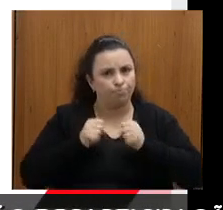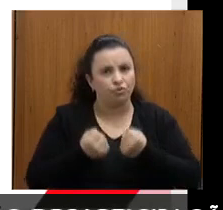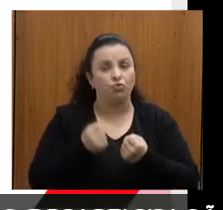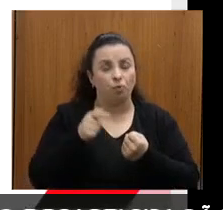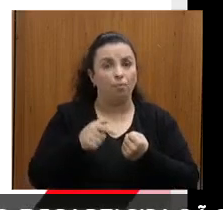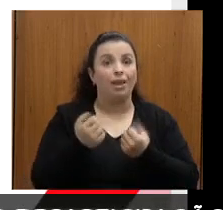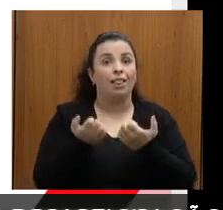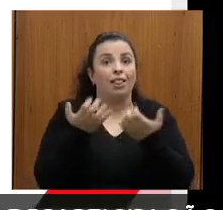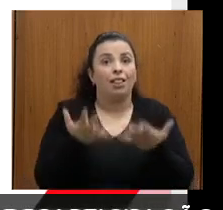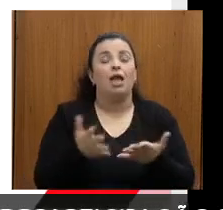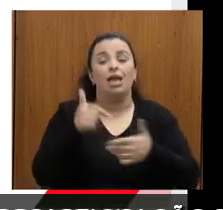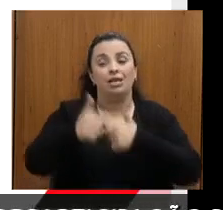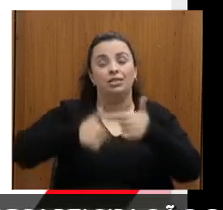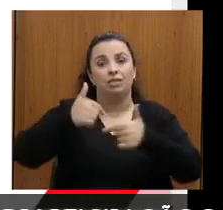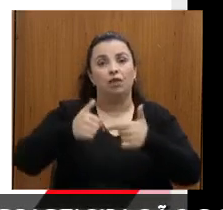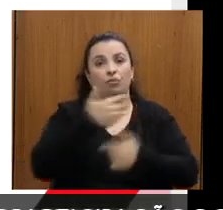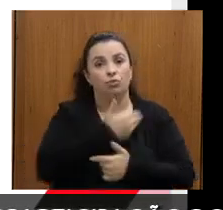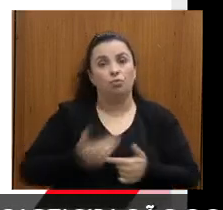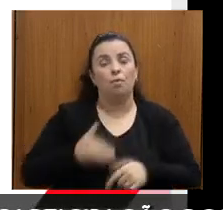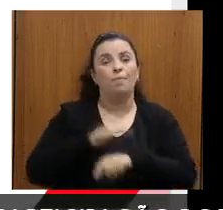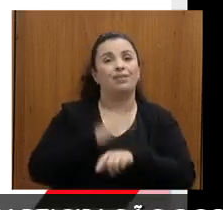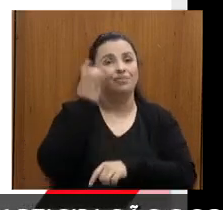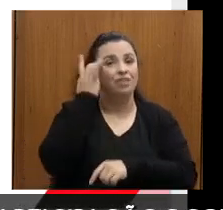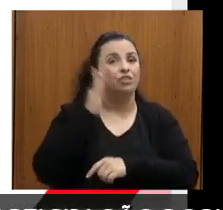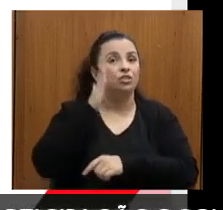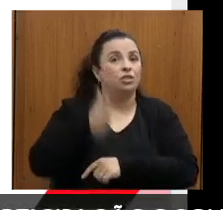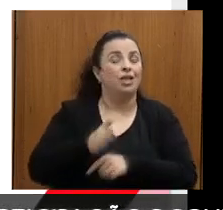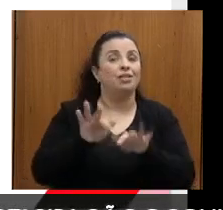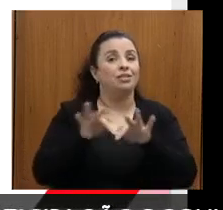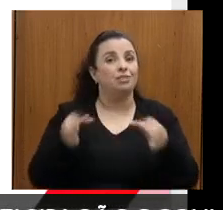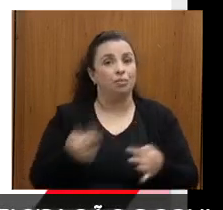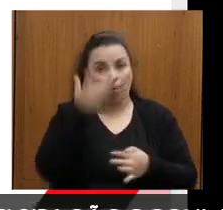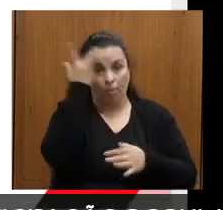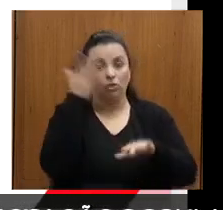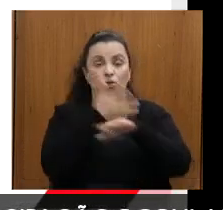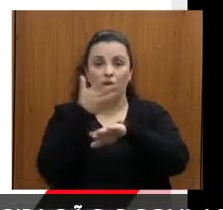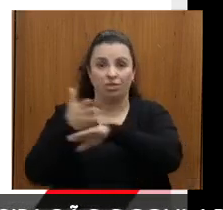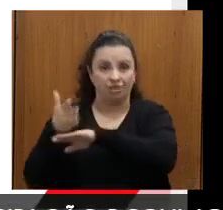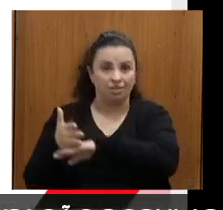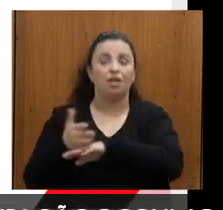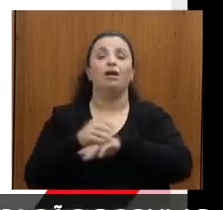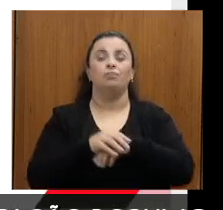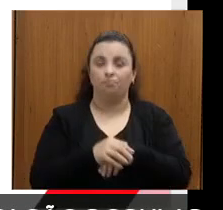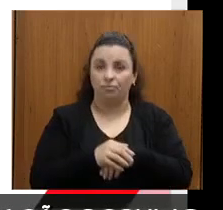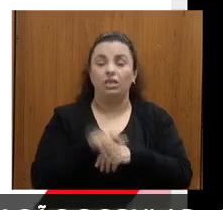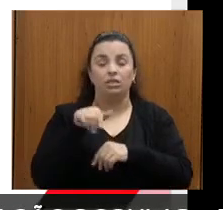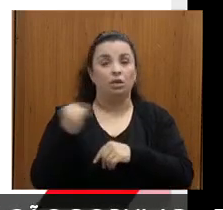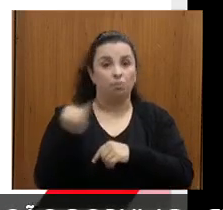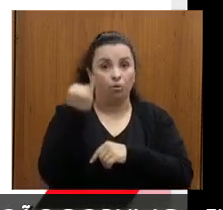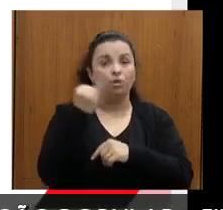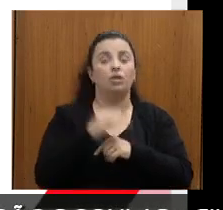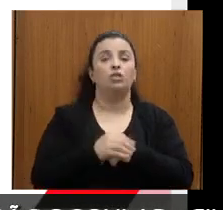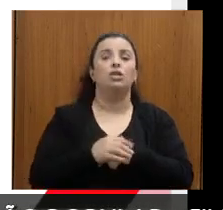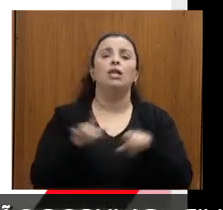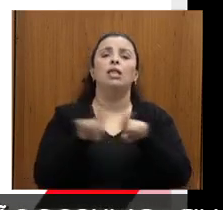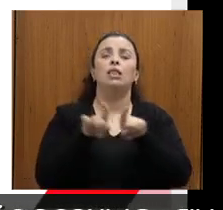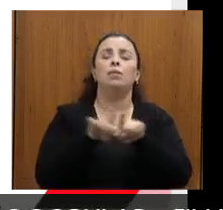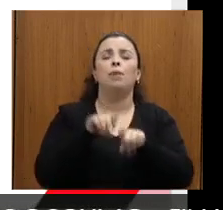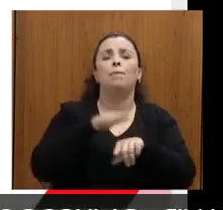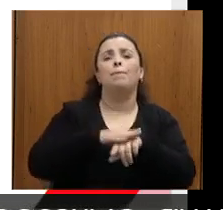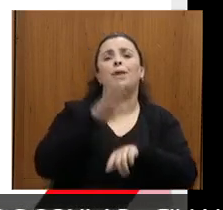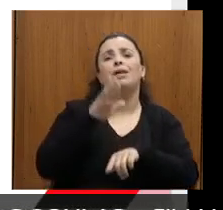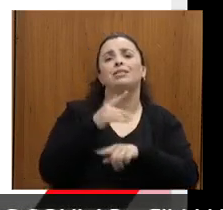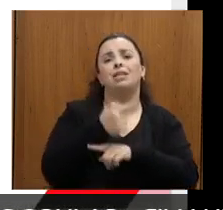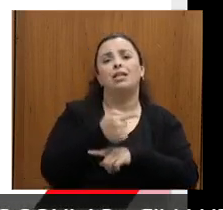públicos de forma mais fácil, mais direta e mais simples para os cidadãos, isso é muito importante para nós, com isso simplificamos também 74